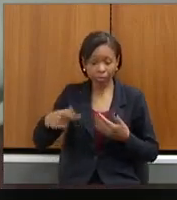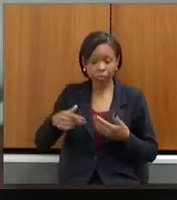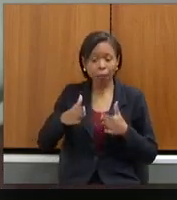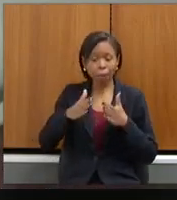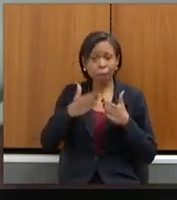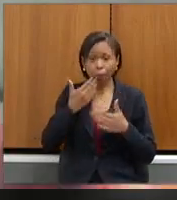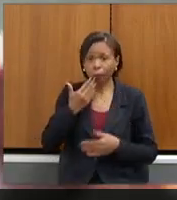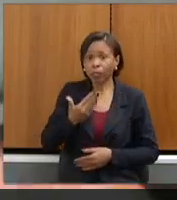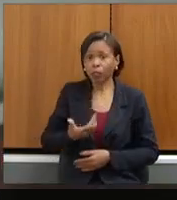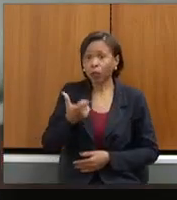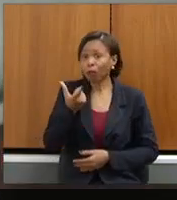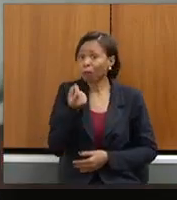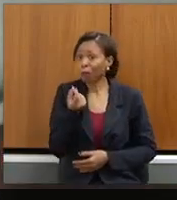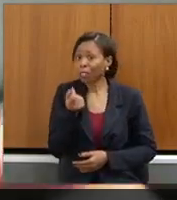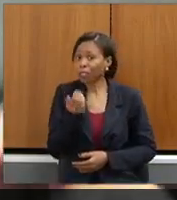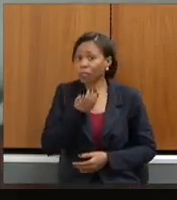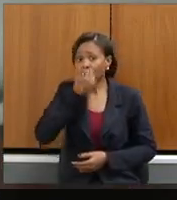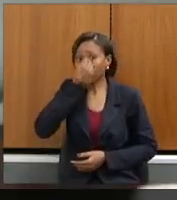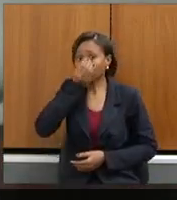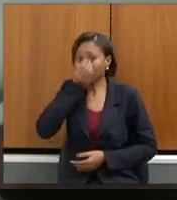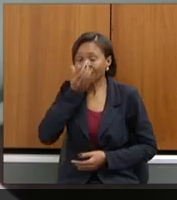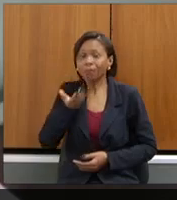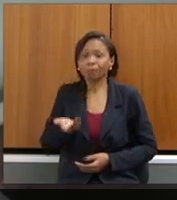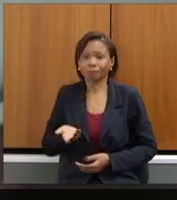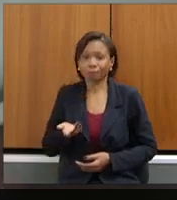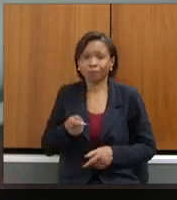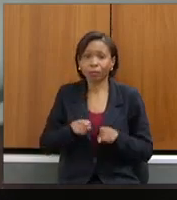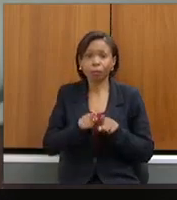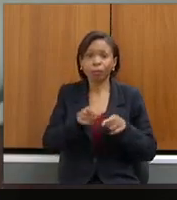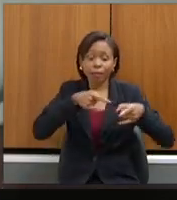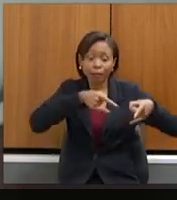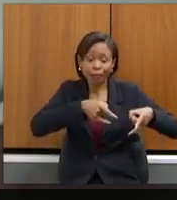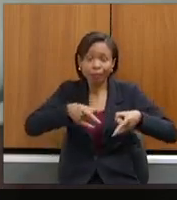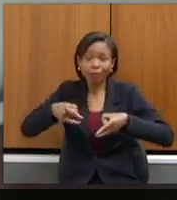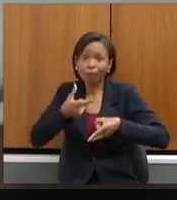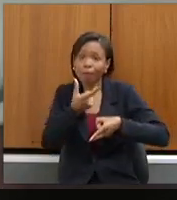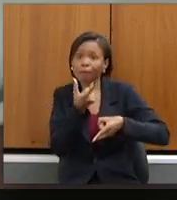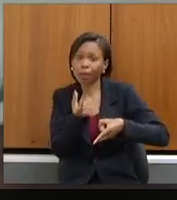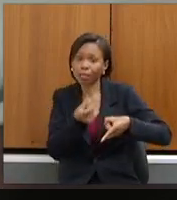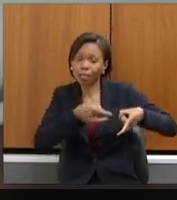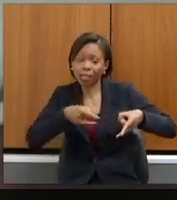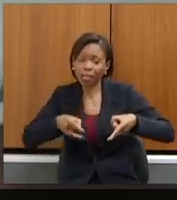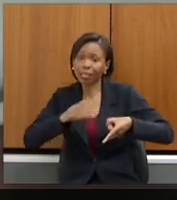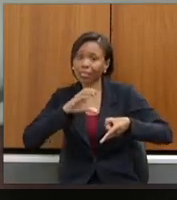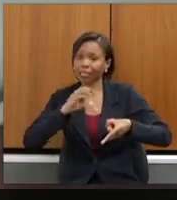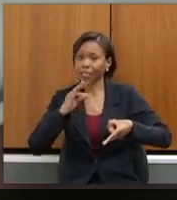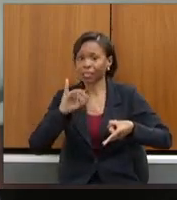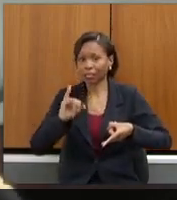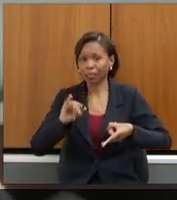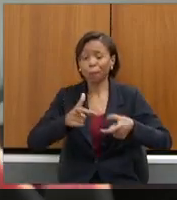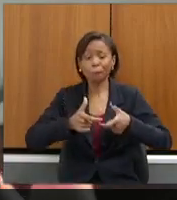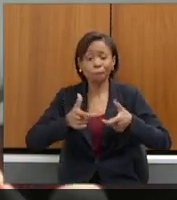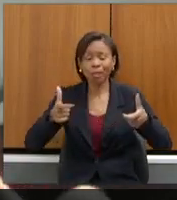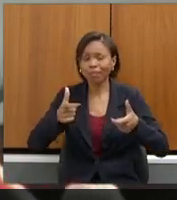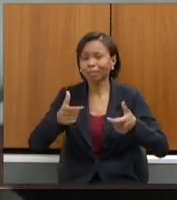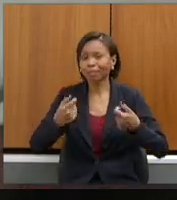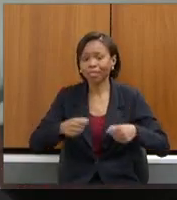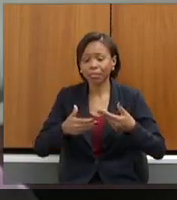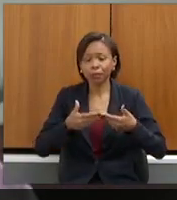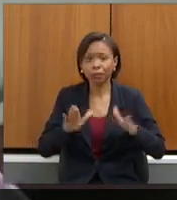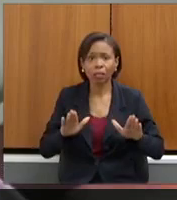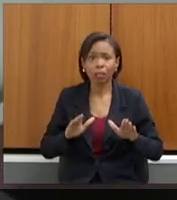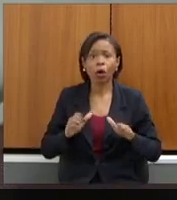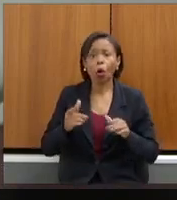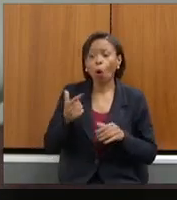aumentar de imediato 20 leitos de CTI tem mais um hospital particular o pro vídeo assim dispondo a